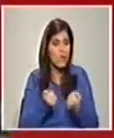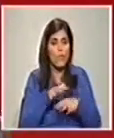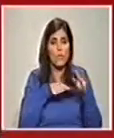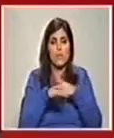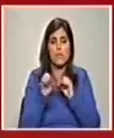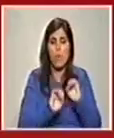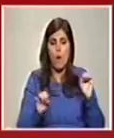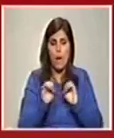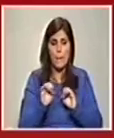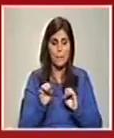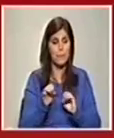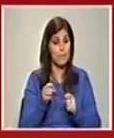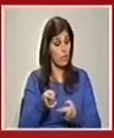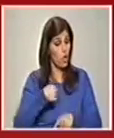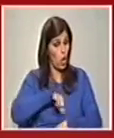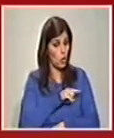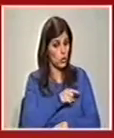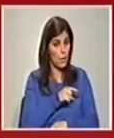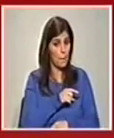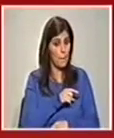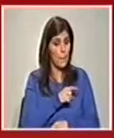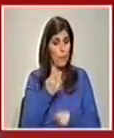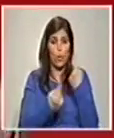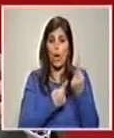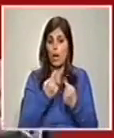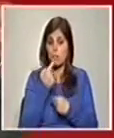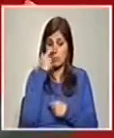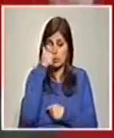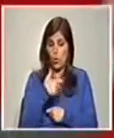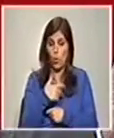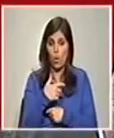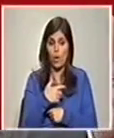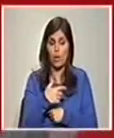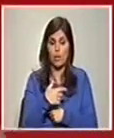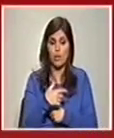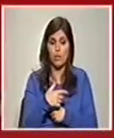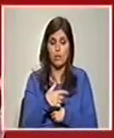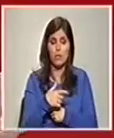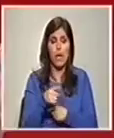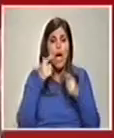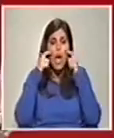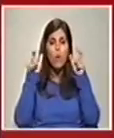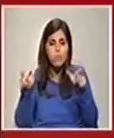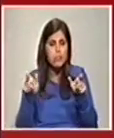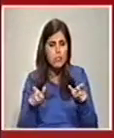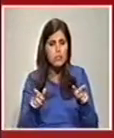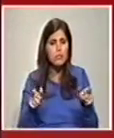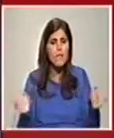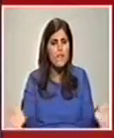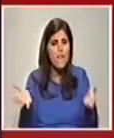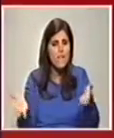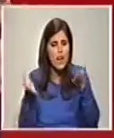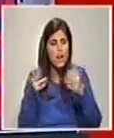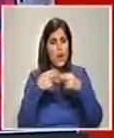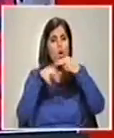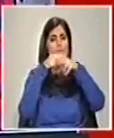precisa... E nós, aliás, qualquer um de nós, somos grupos tão grandes... É um mecanismo de monitorização, não é? Monitorização e transformação. Que